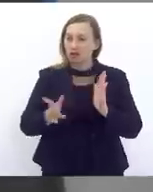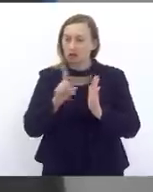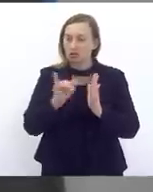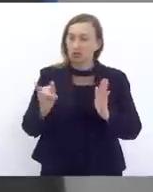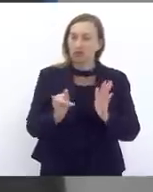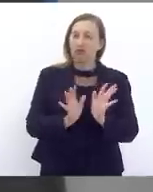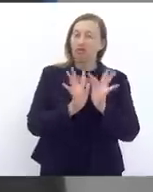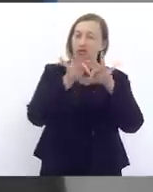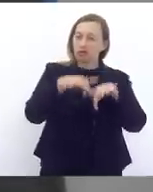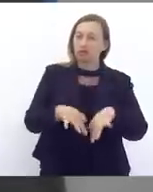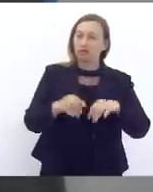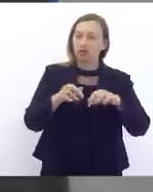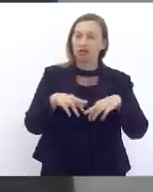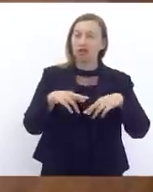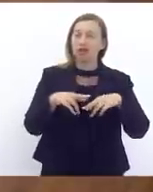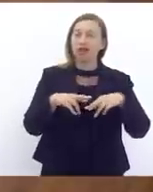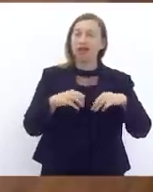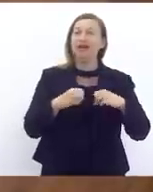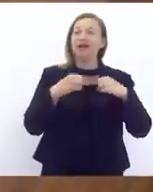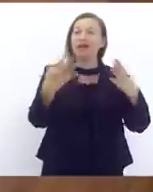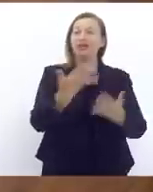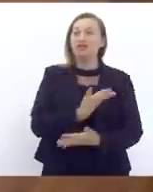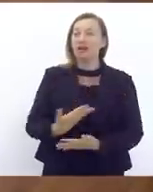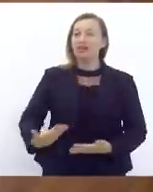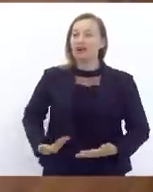essa audiência obrigada